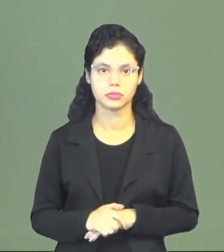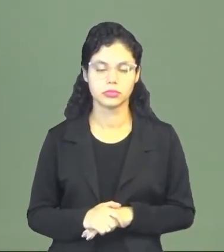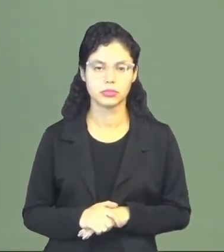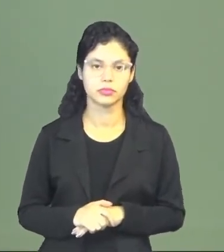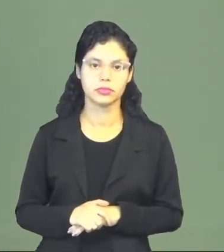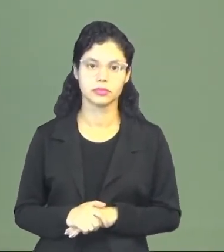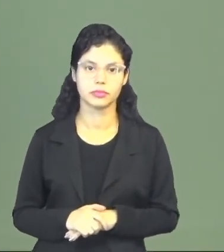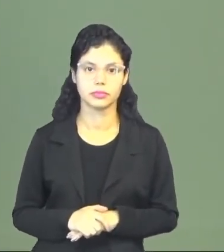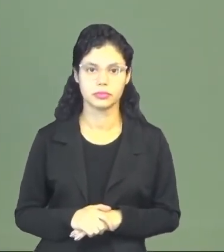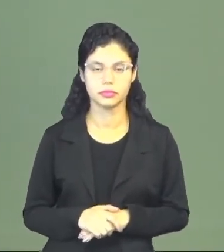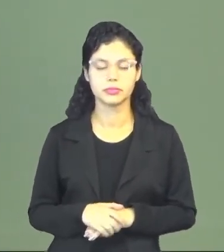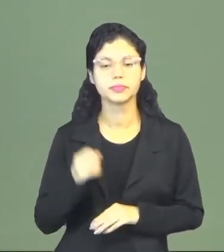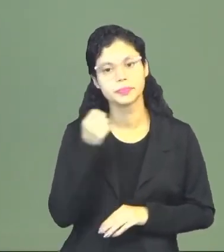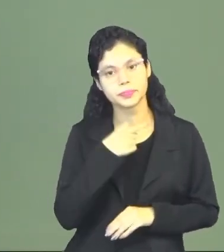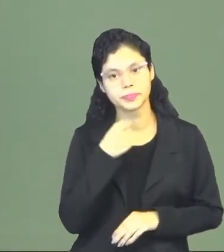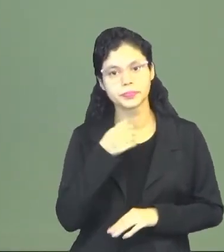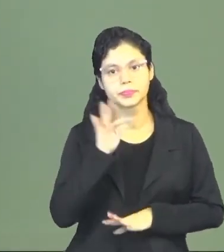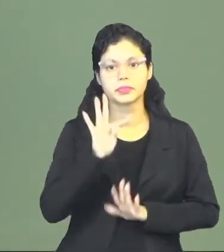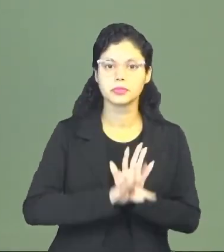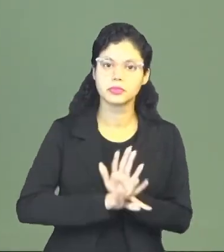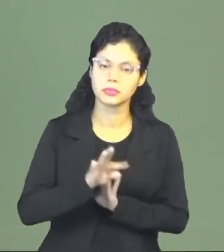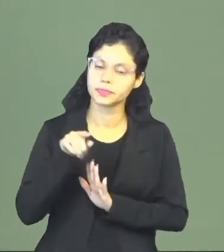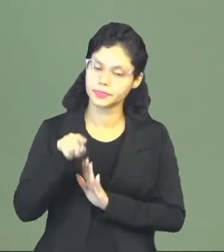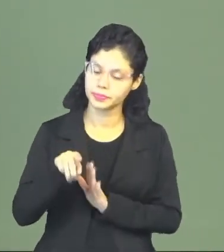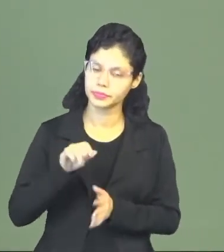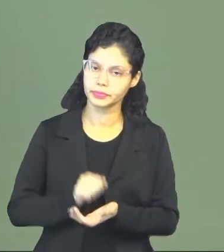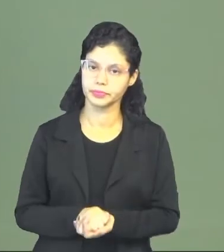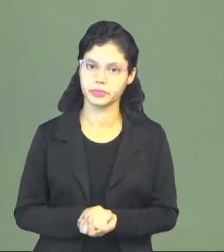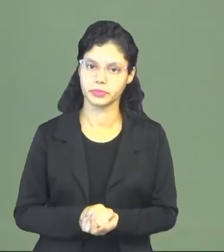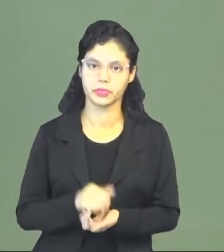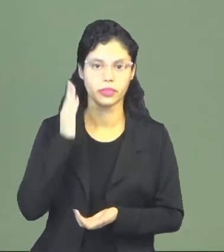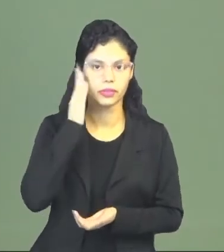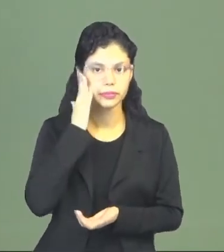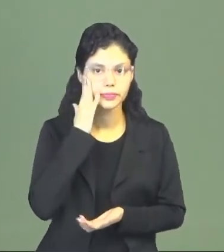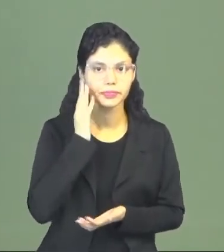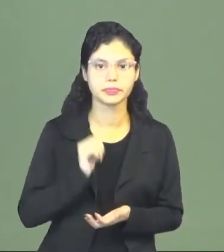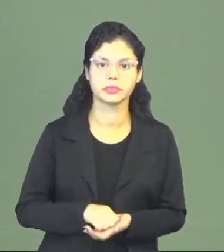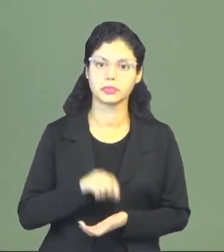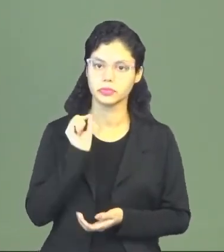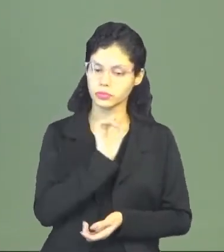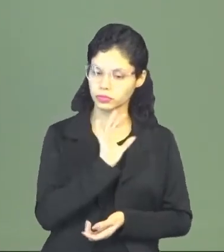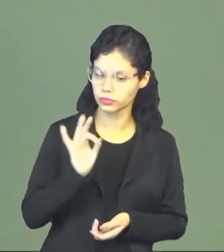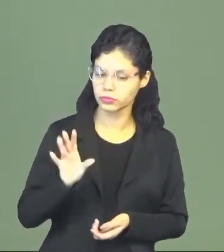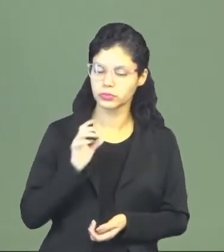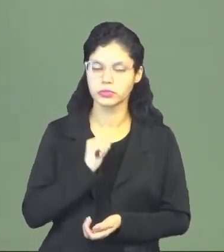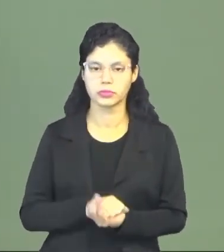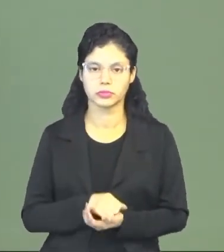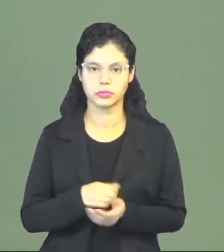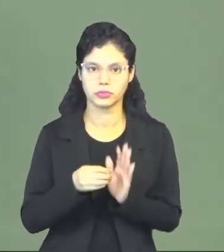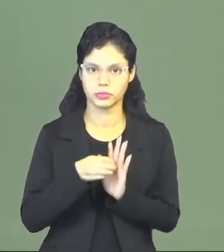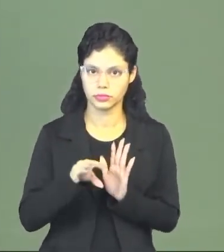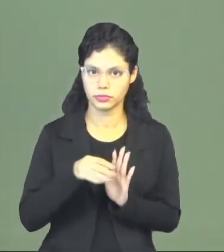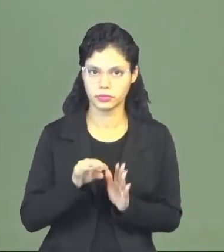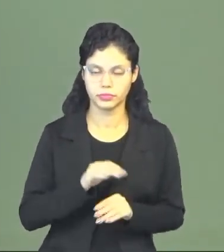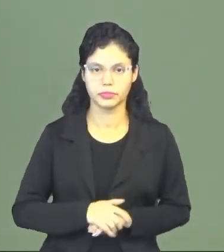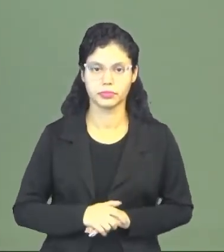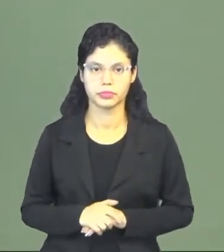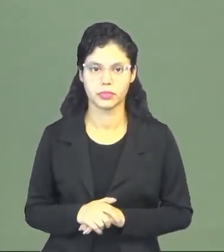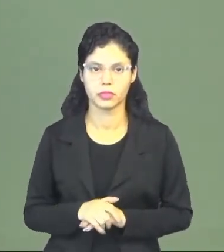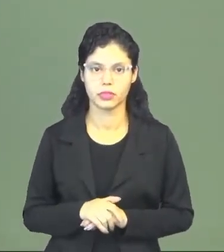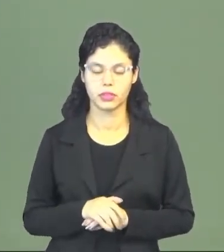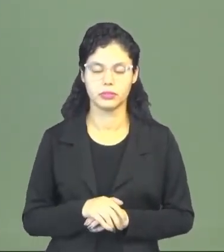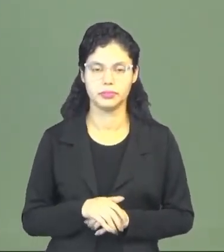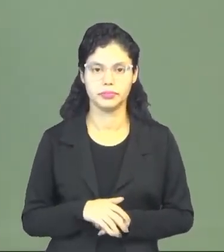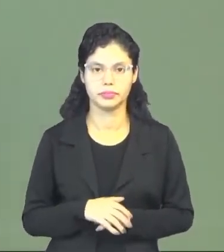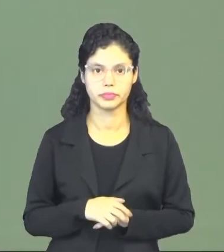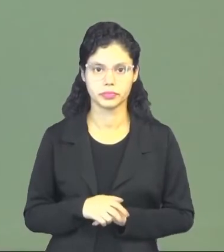a parte engraçada do texto está aí, nessa compreensão do que cada um quis transmitir, tá?